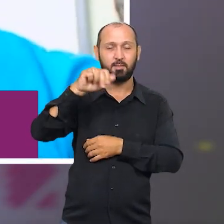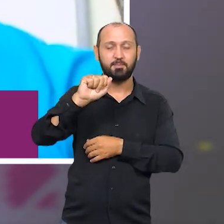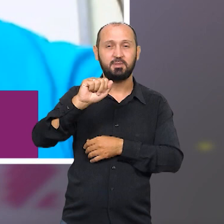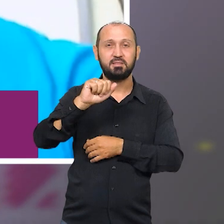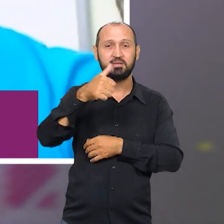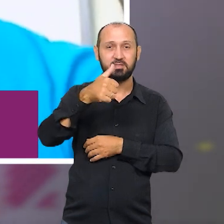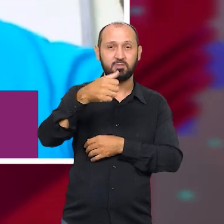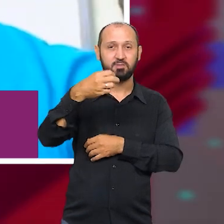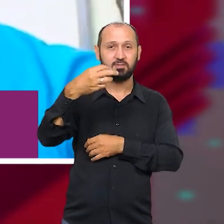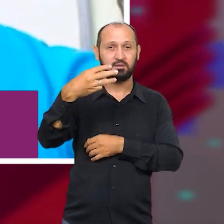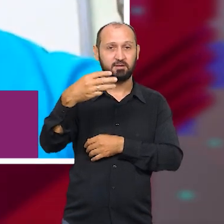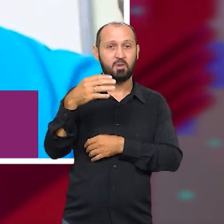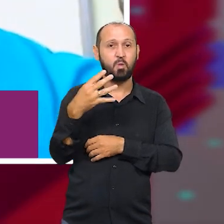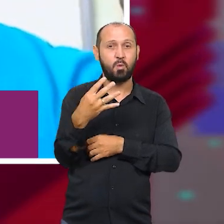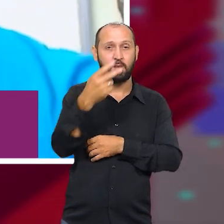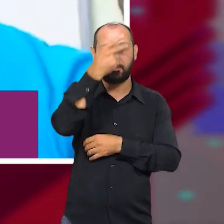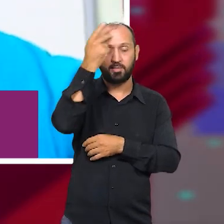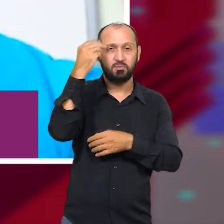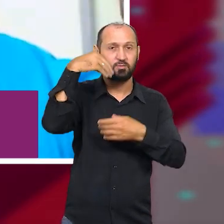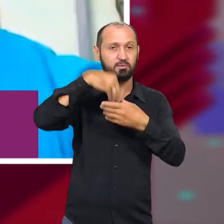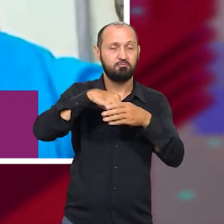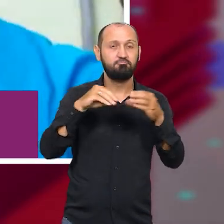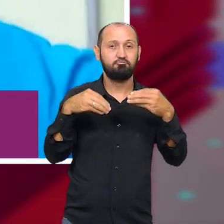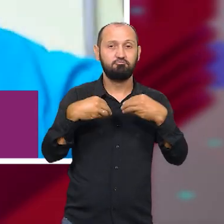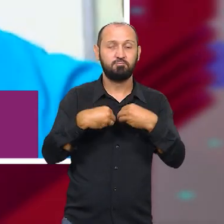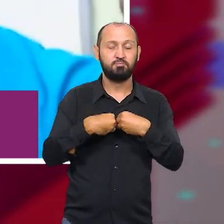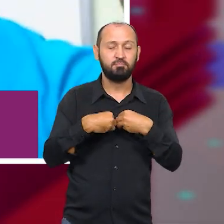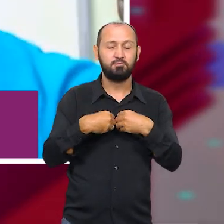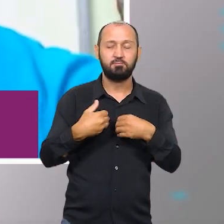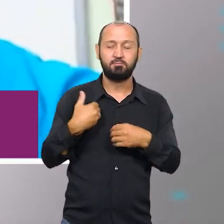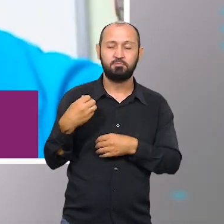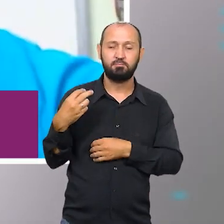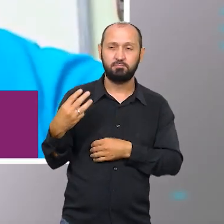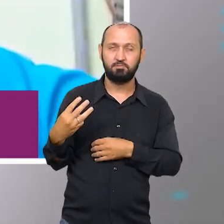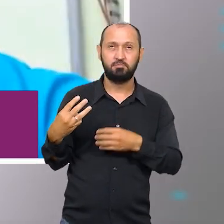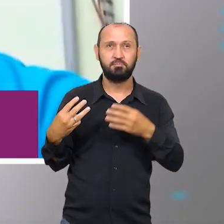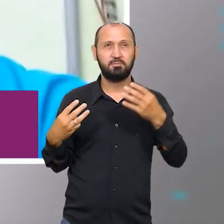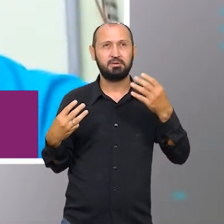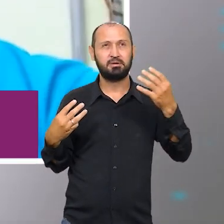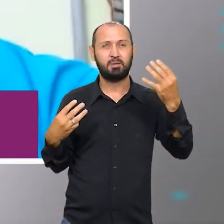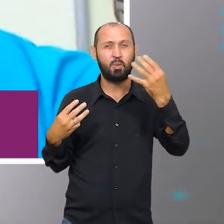134 pessoas, né, dentro do transtorno, dos 3 aos 40 e poucos anos,